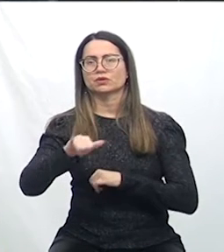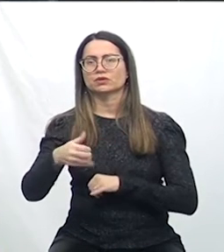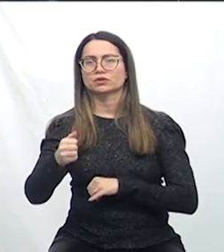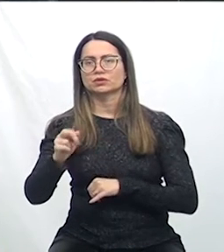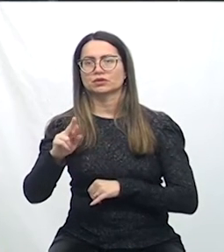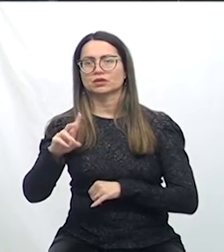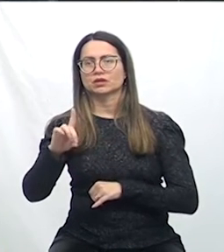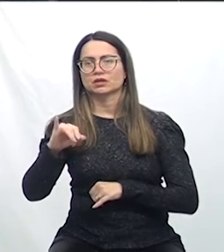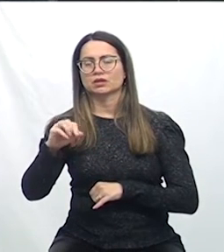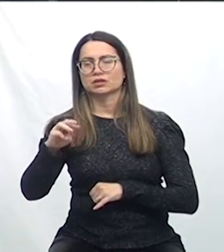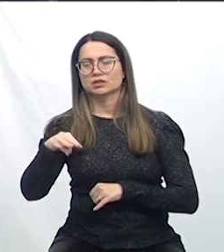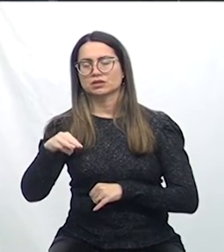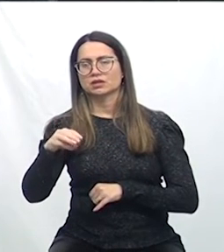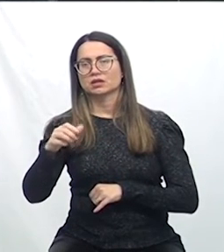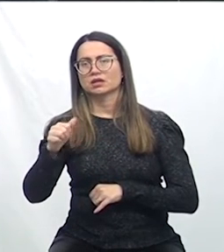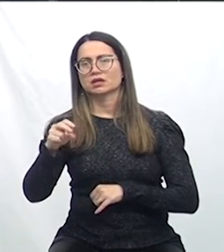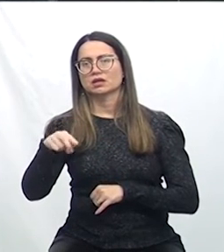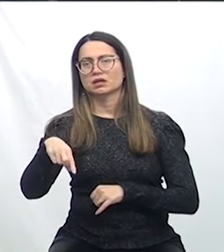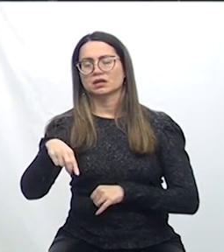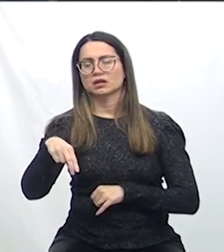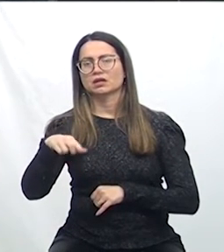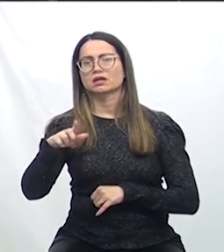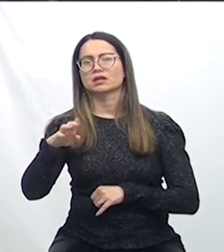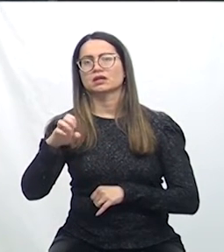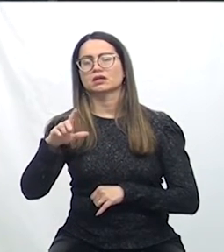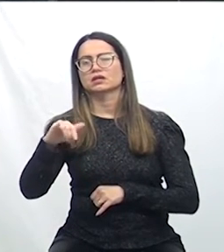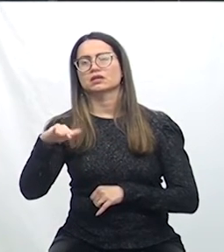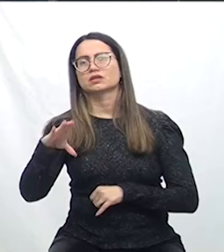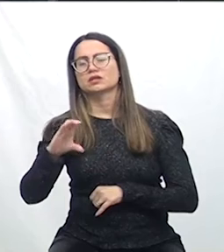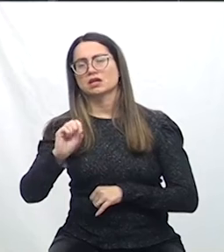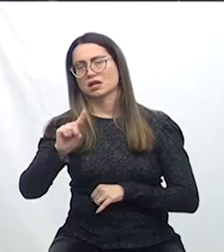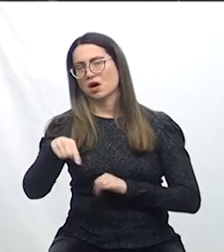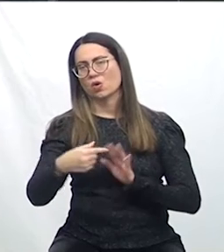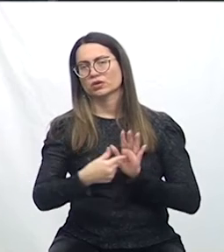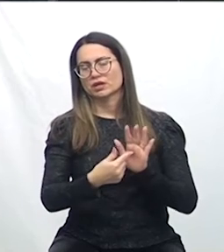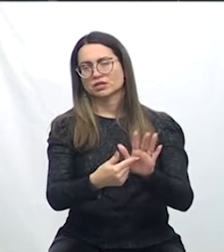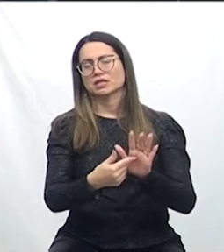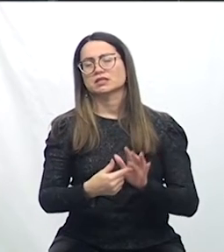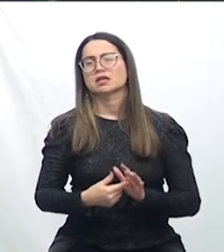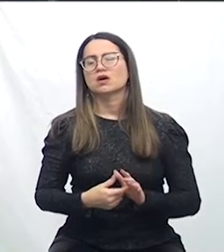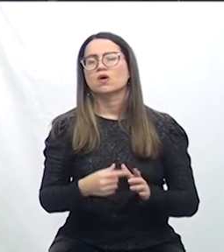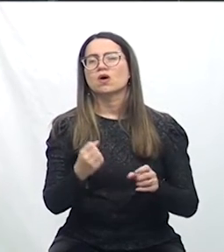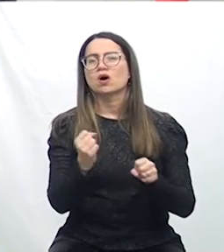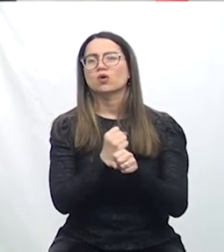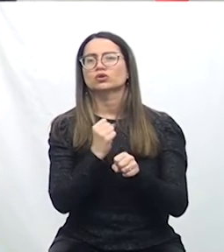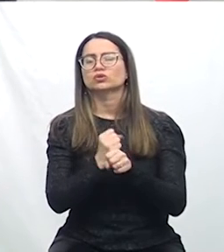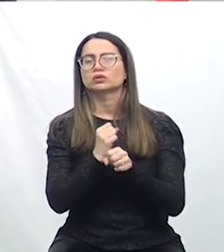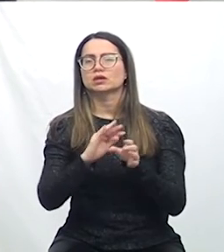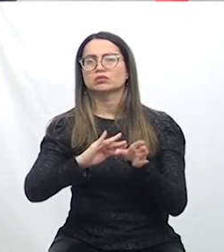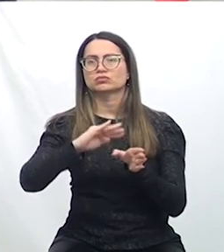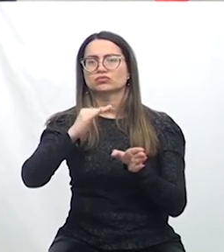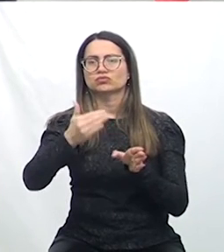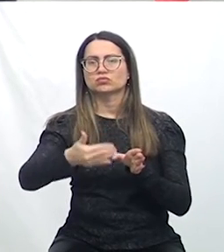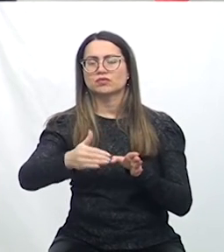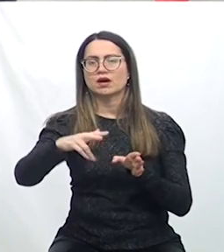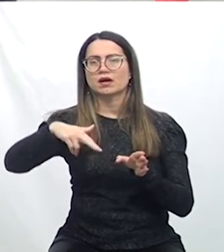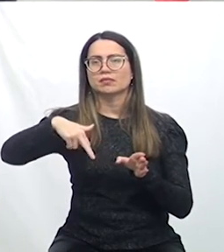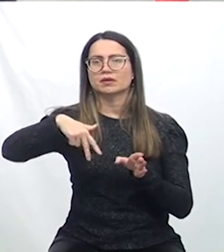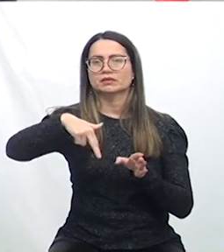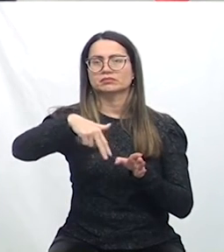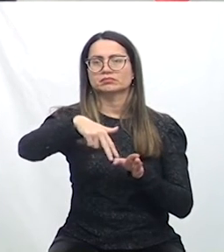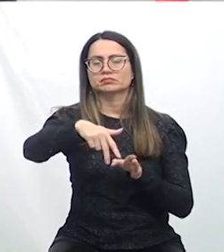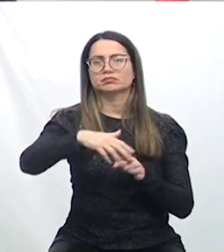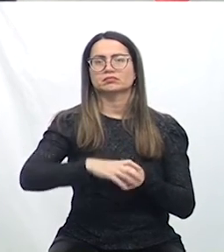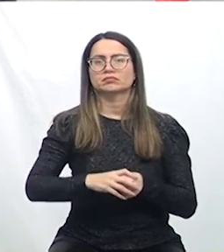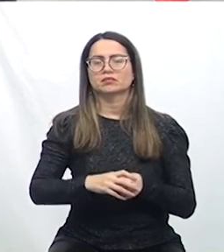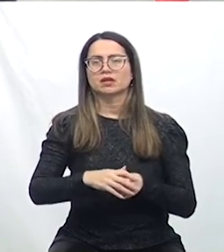Indicação 770-2022, autor vereador Albertino Pacheco, construção de uma faixa elevada para a travessia de pedestres na